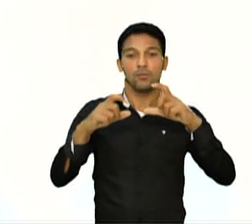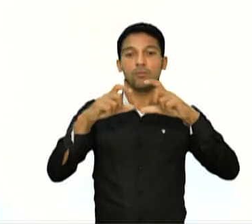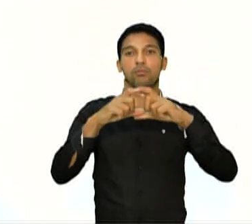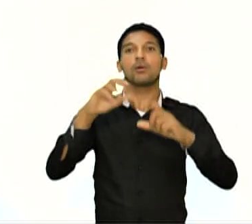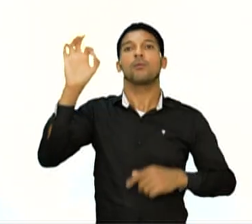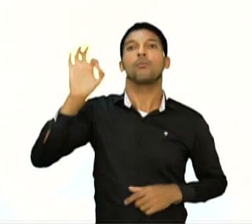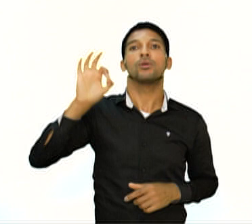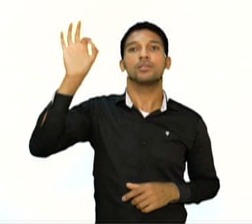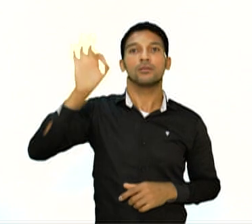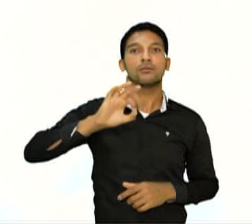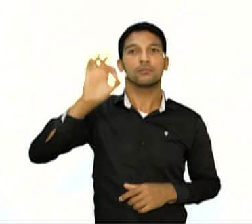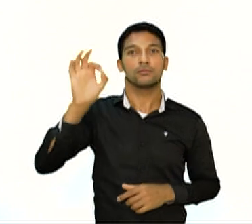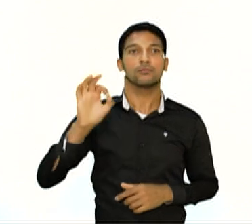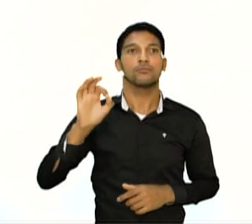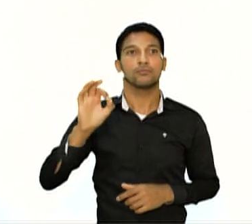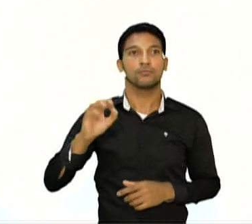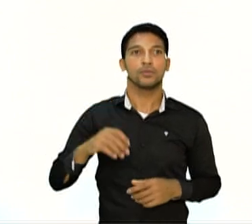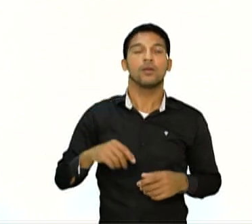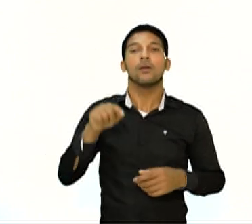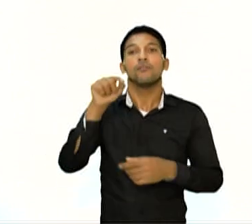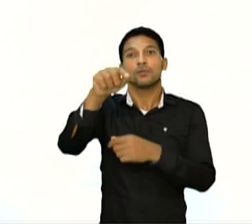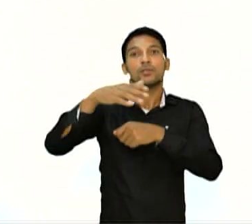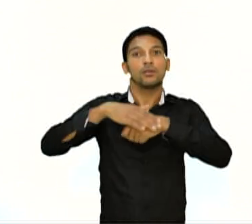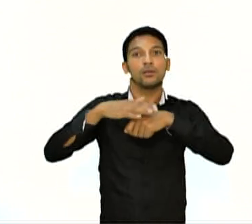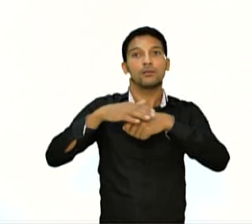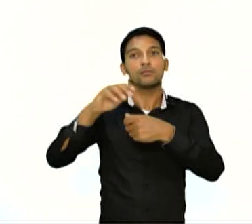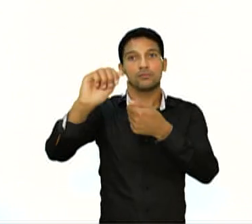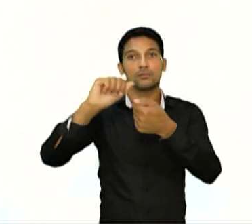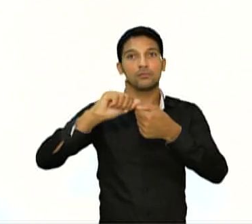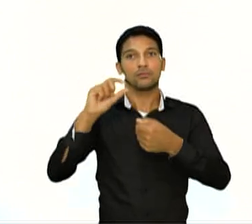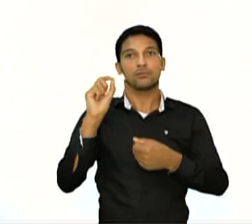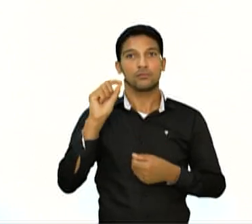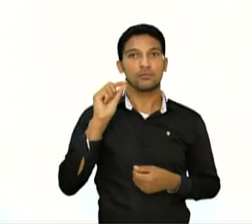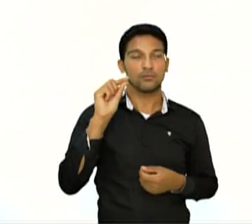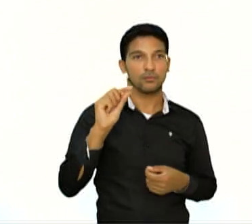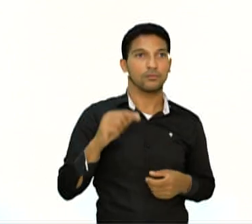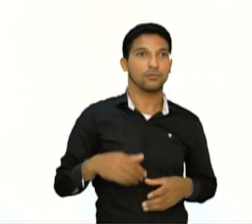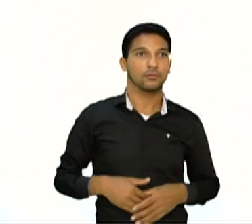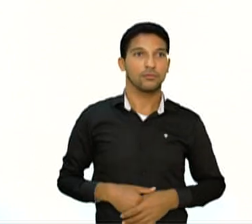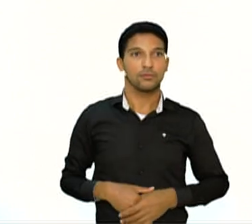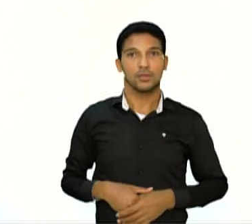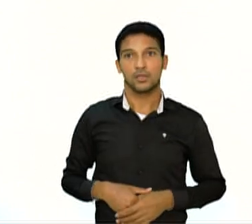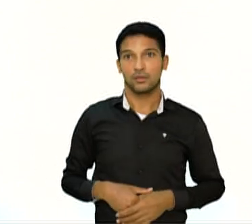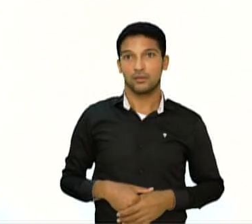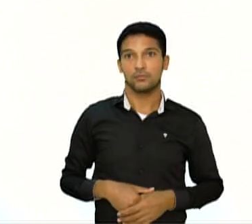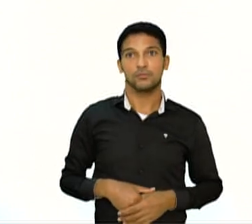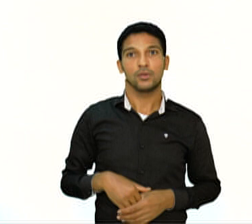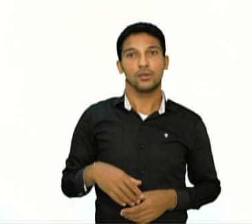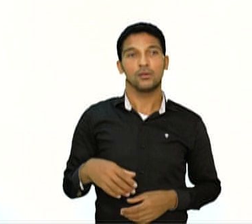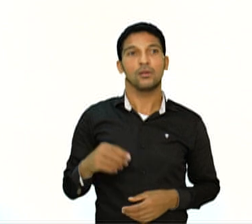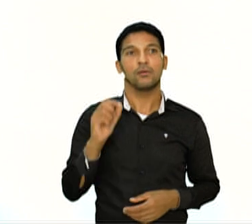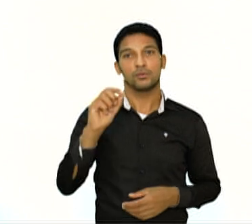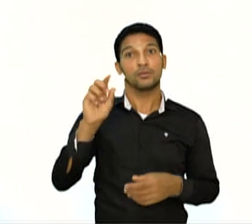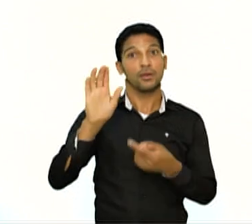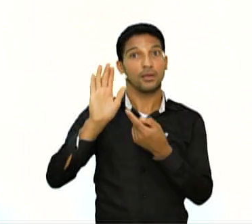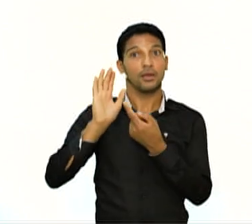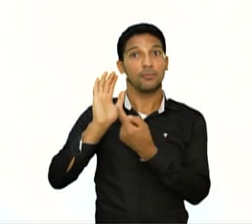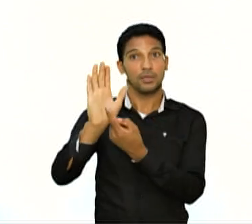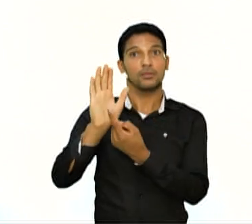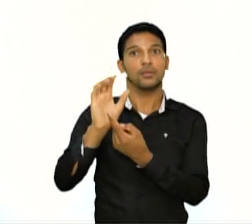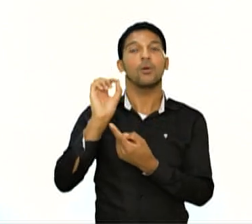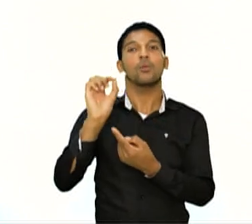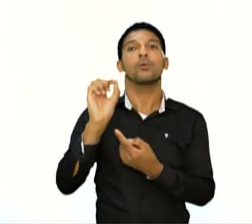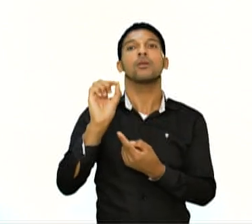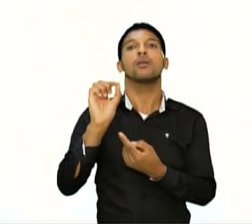isso que pus a vocês. O que vocês vão fazer? Vocês vão fazer uma coisa que normalmente não estamos acostumados. Vocês vão apresentar